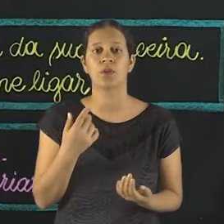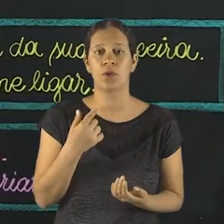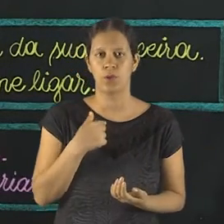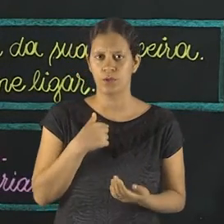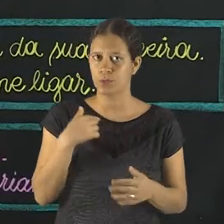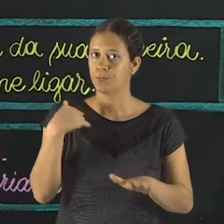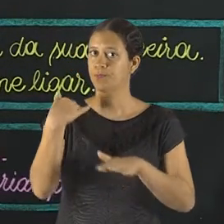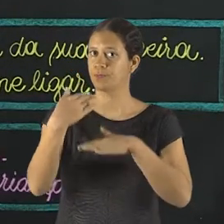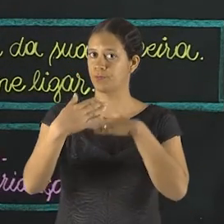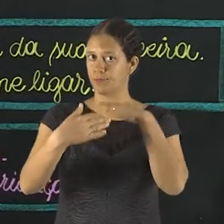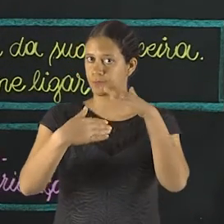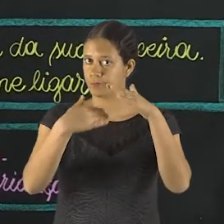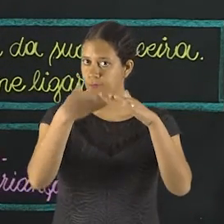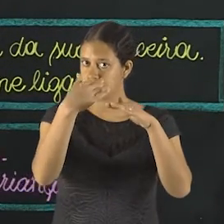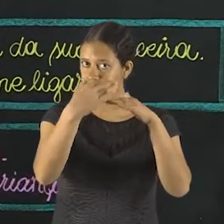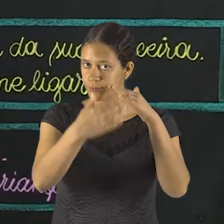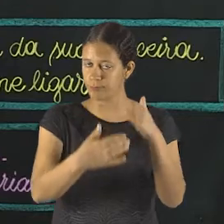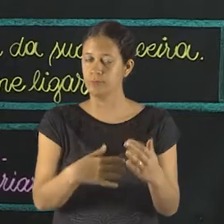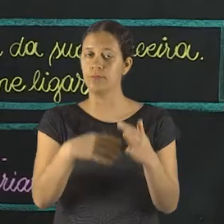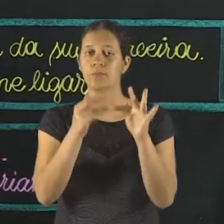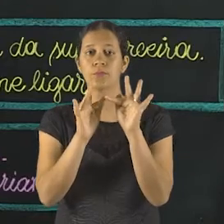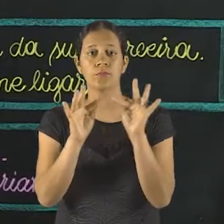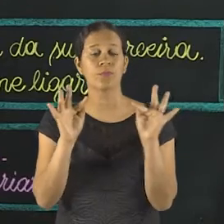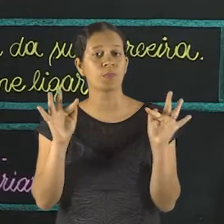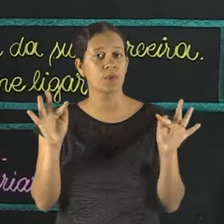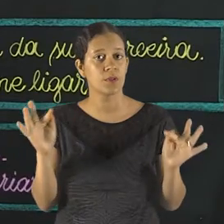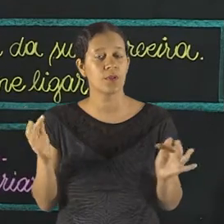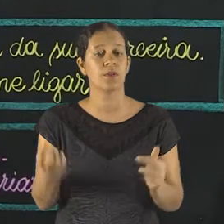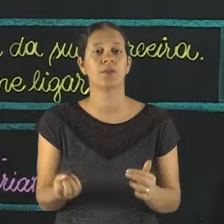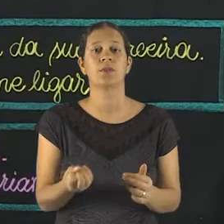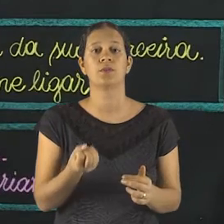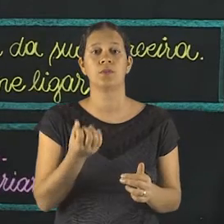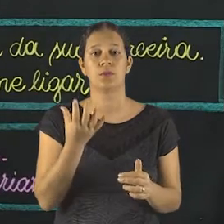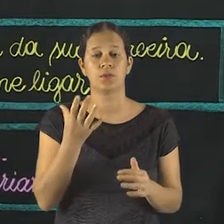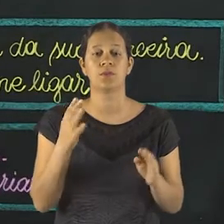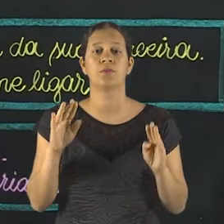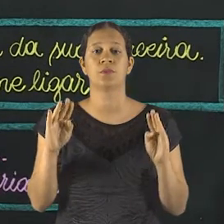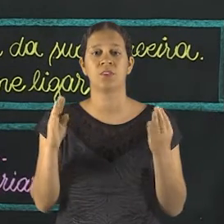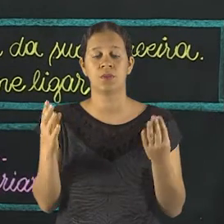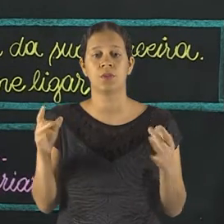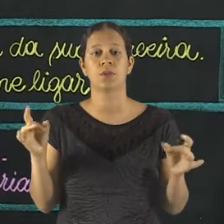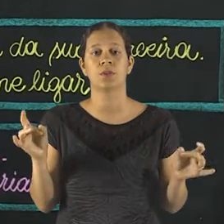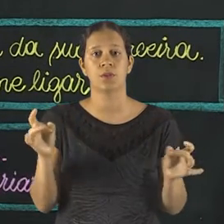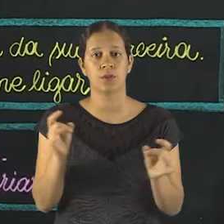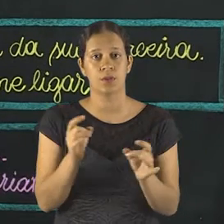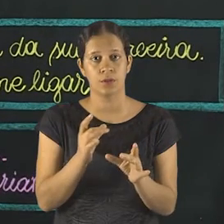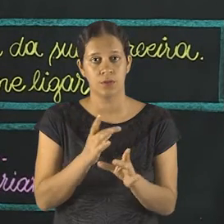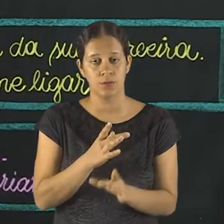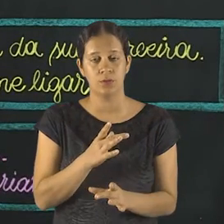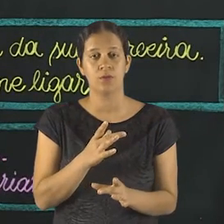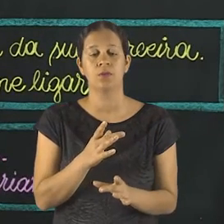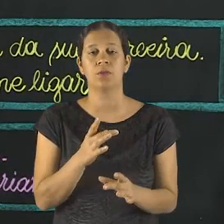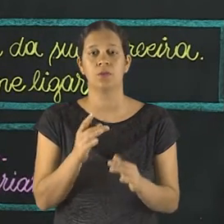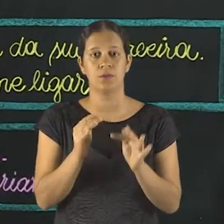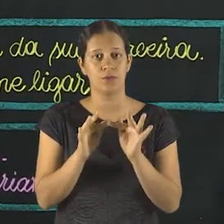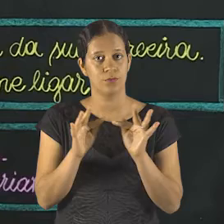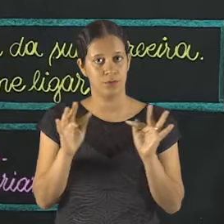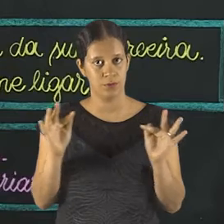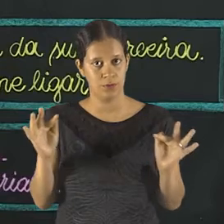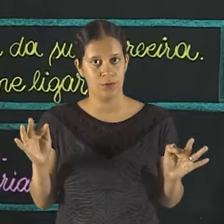eu desenvolvesse a oração dessa forma, quando a festa encerrou, eu teria um caso de